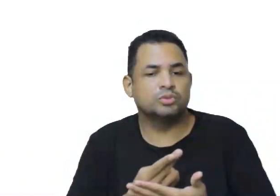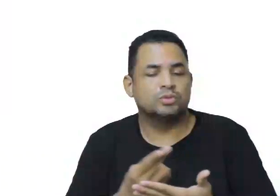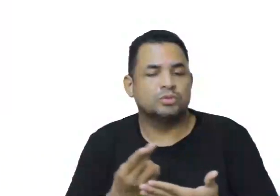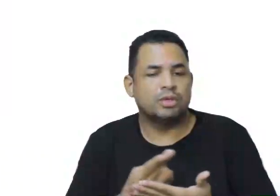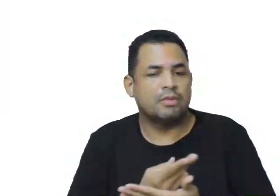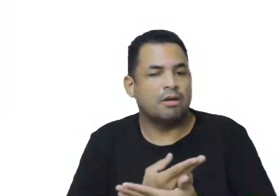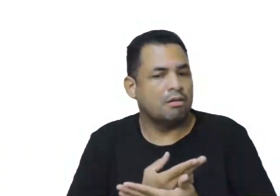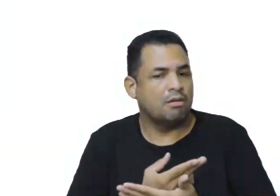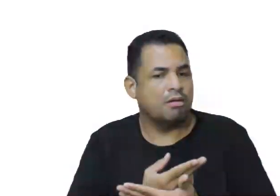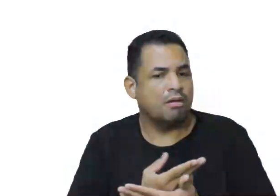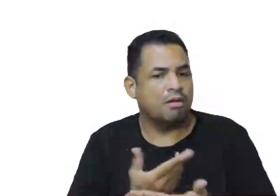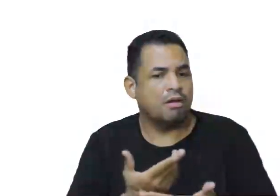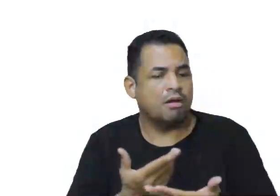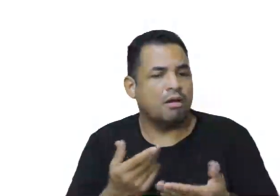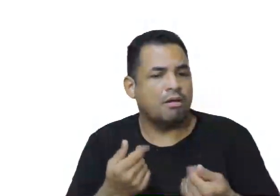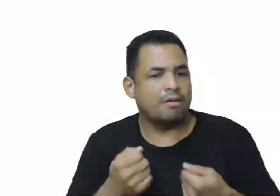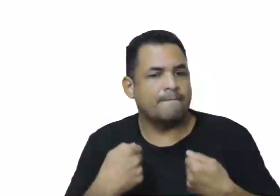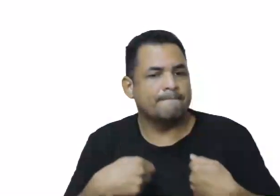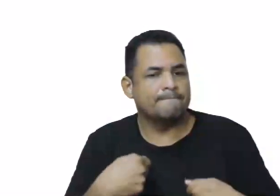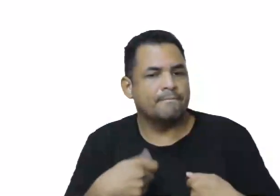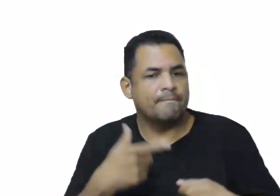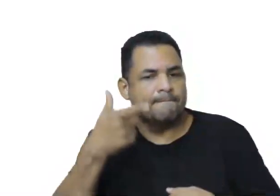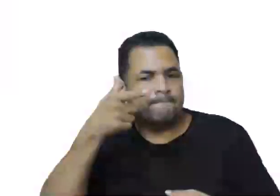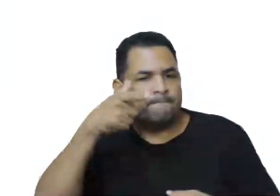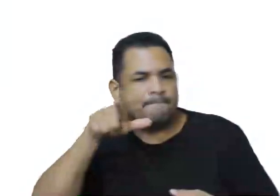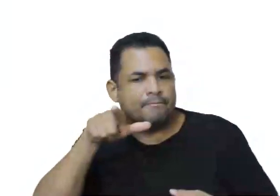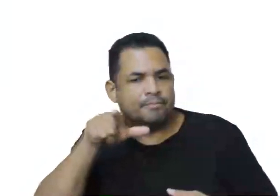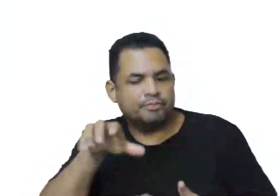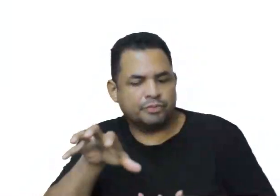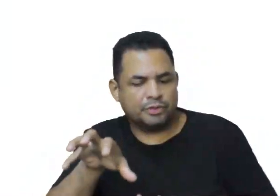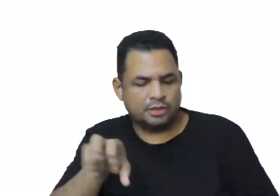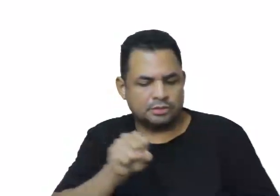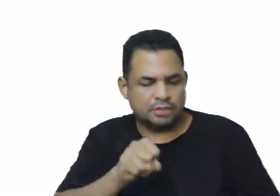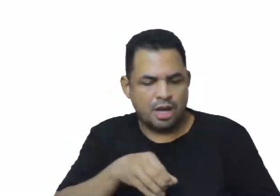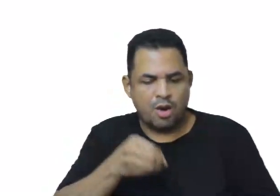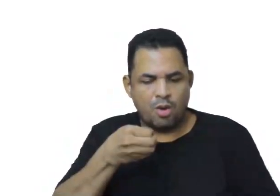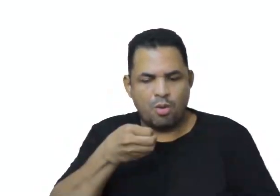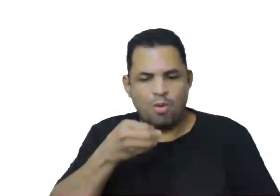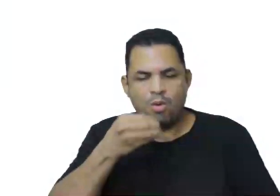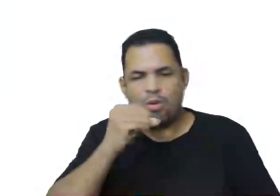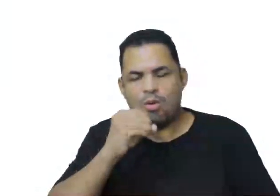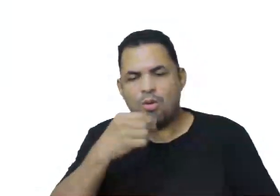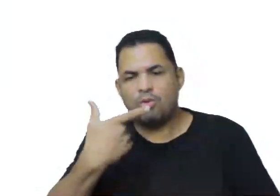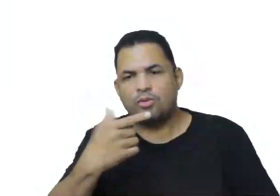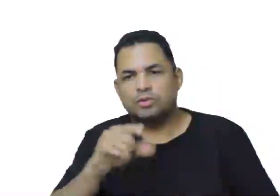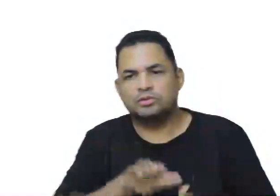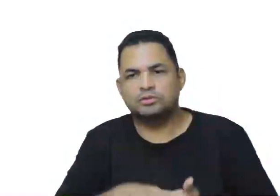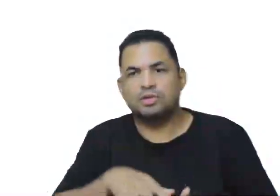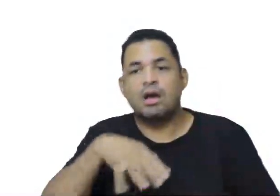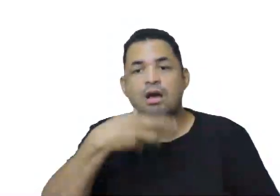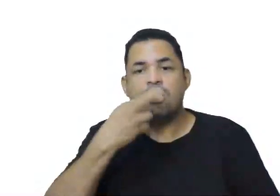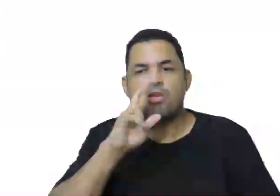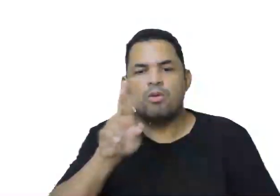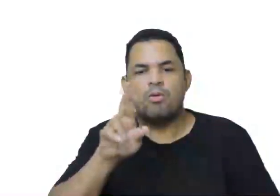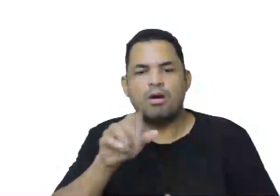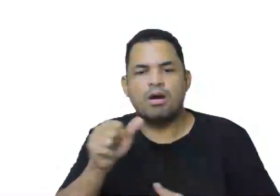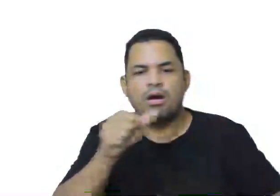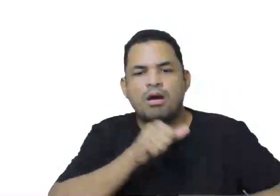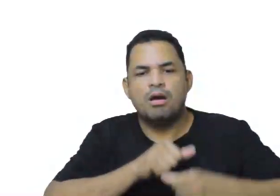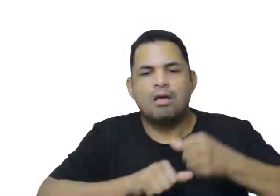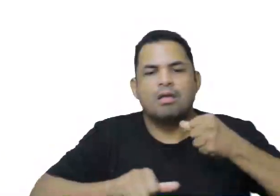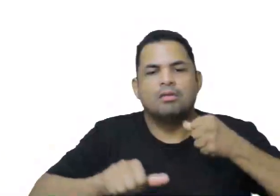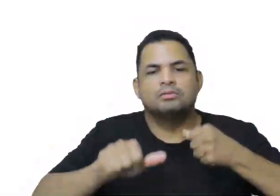vai precisar conseguir tirar oxigênio da atmosfera. Então, isso muda aí um